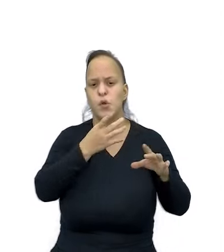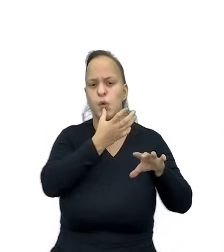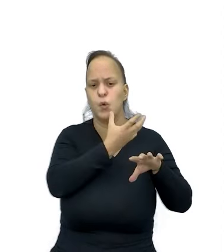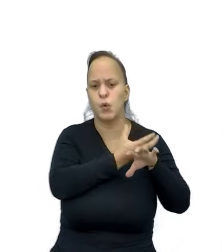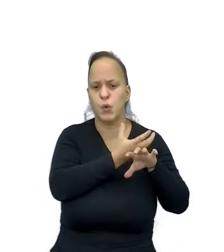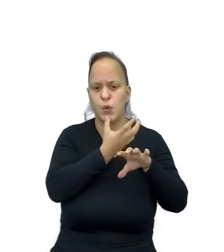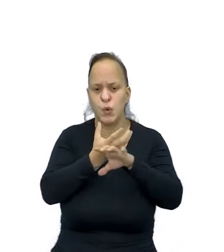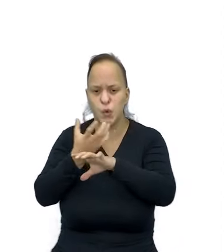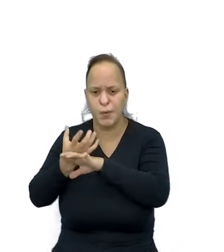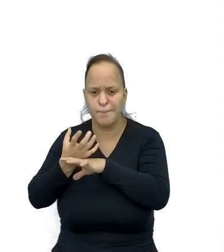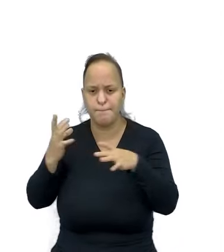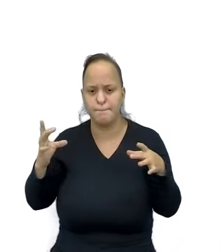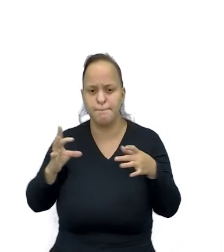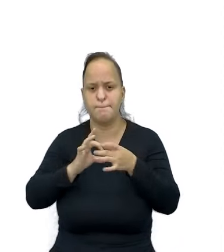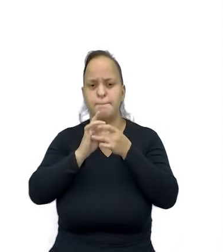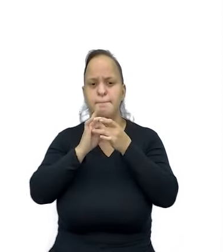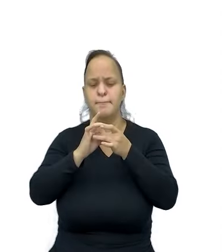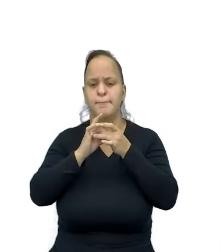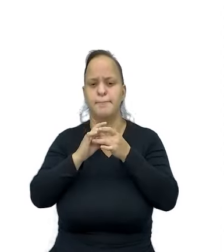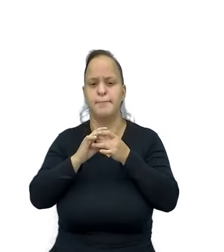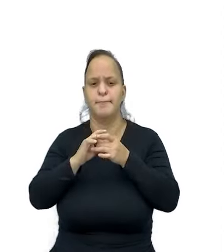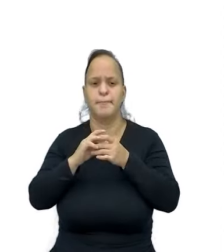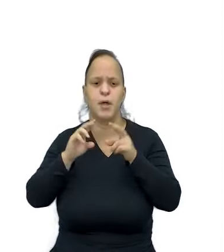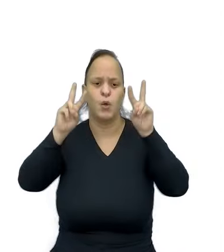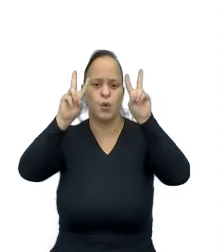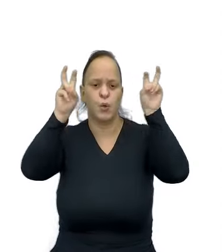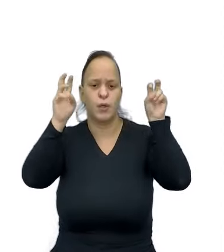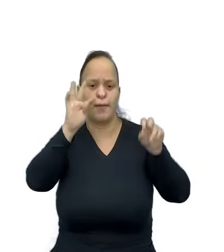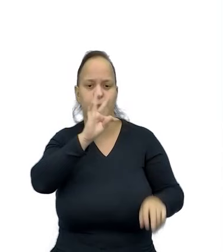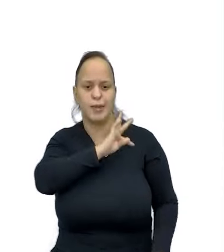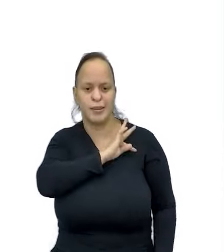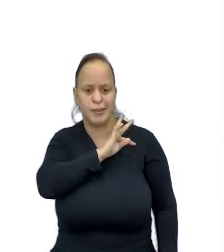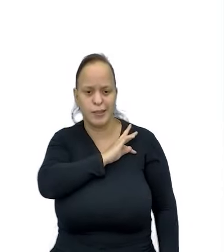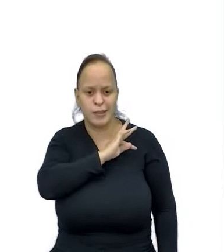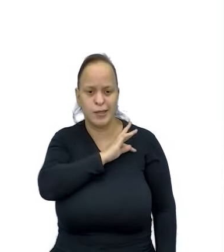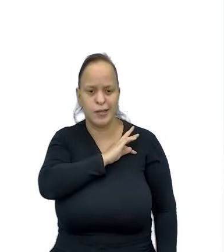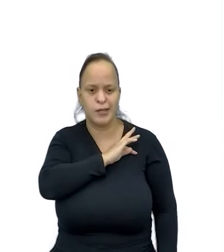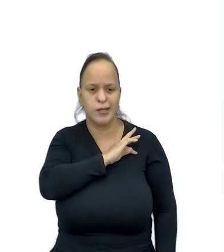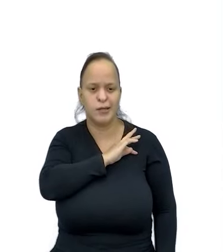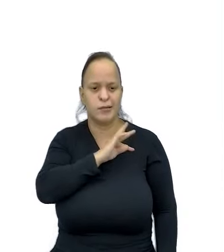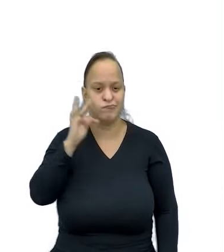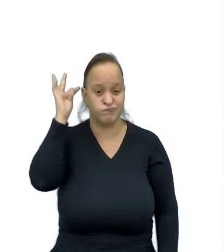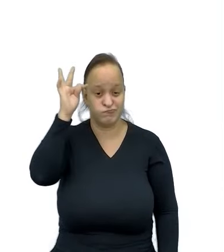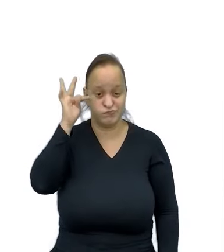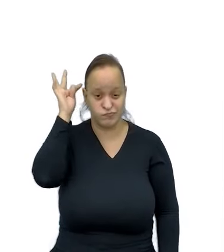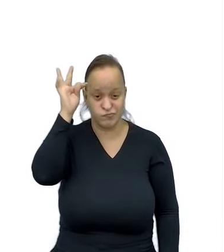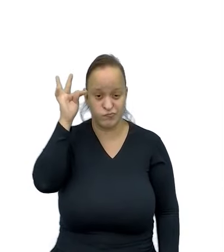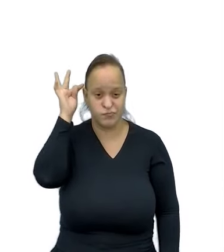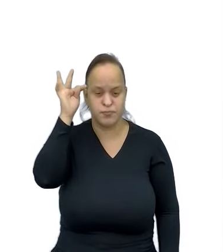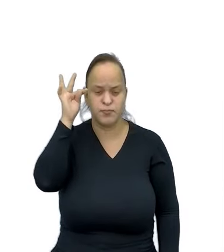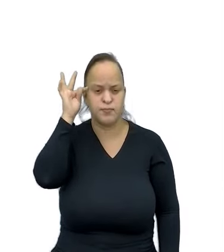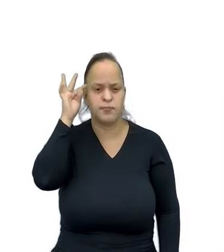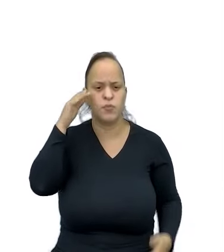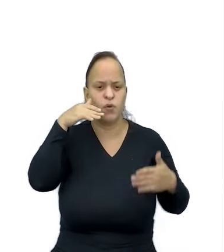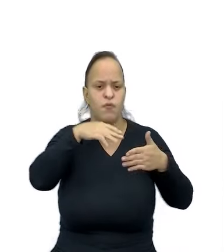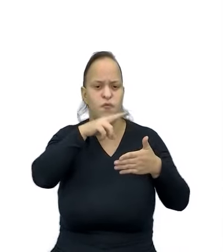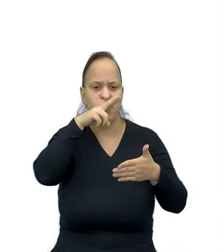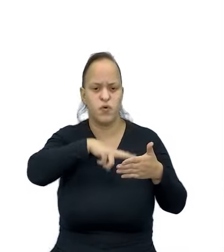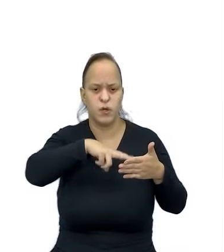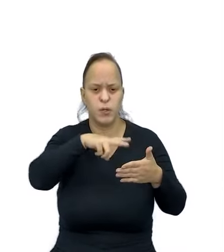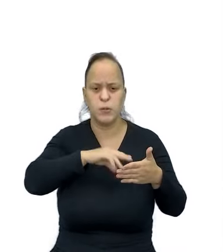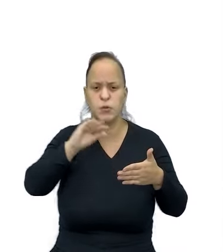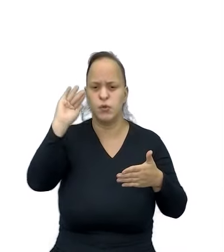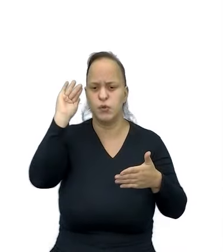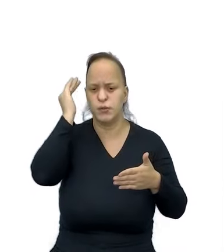sentidos contribuem, então, ao planejamento do TPC da escola junto com vocês. Elaborar o planejamento, né? E observar, então,